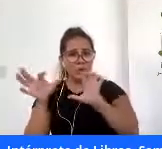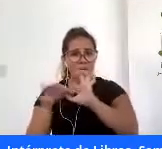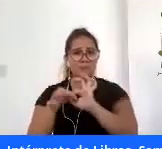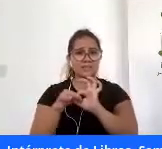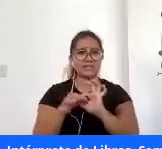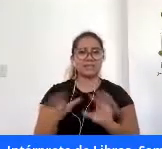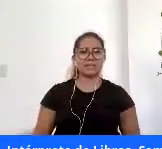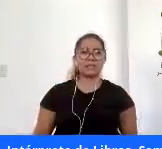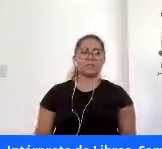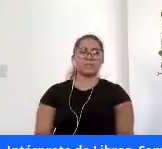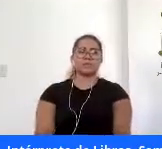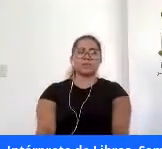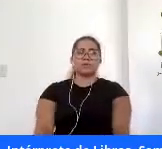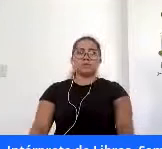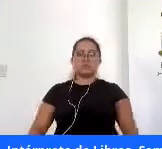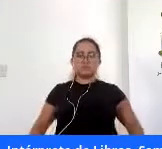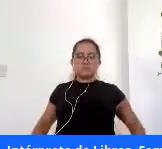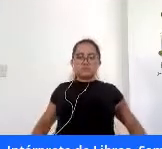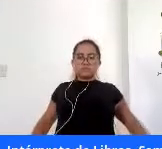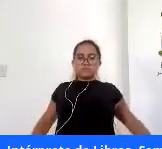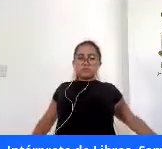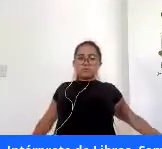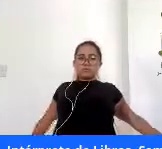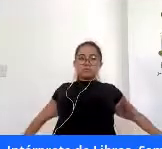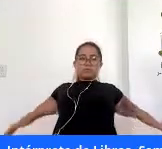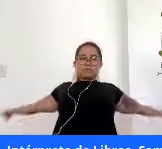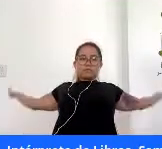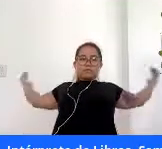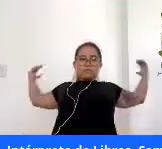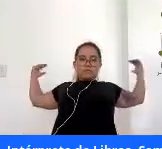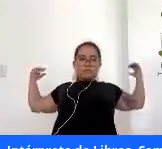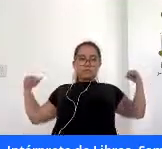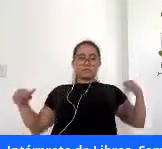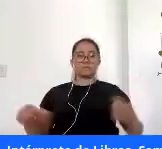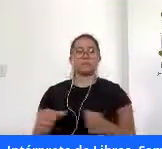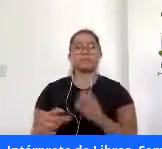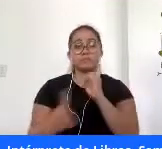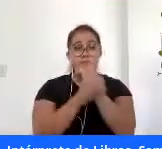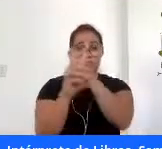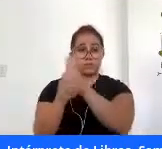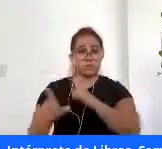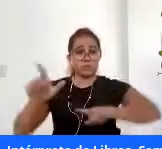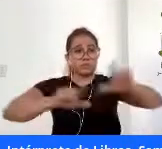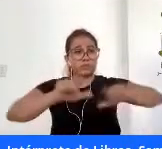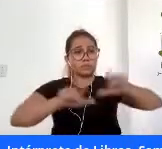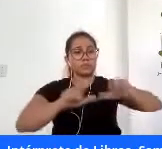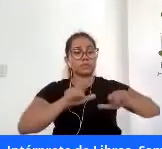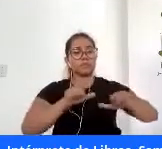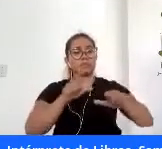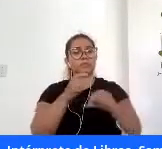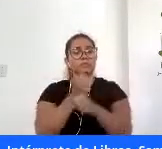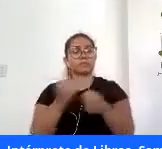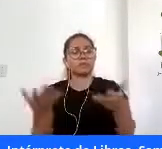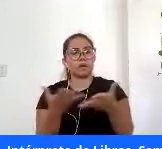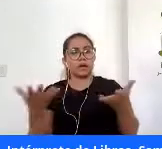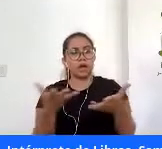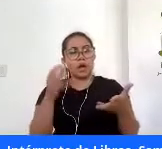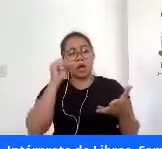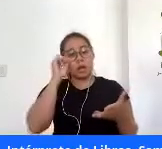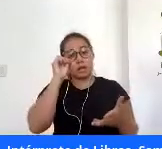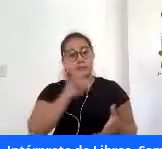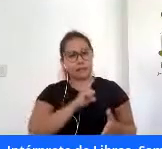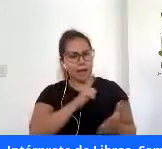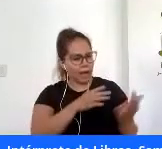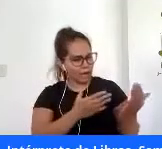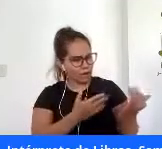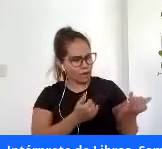entre as células. Encontrei um trabalho que foi publicado esse ano agora, trazendo uma associação da puberdade com